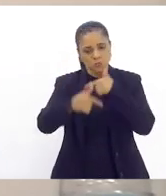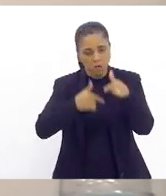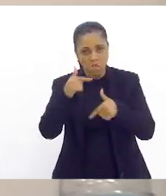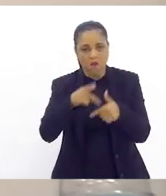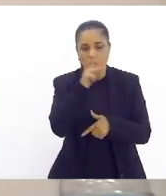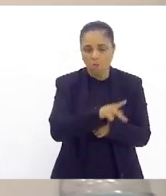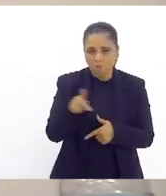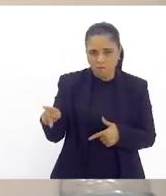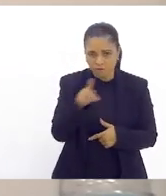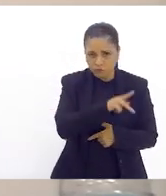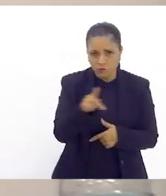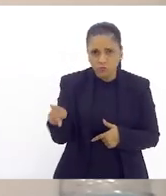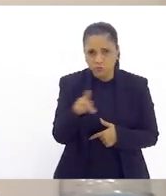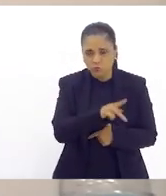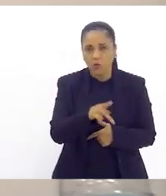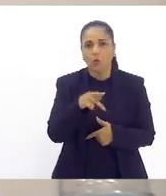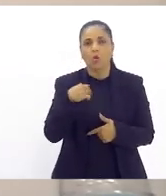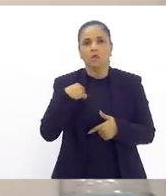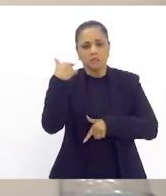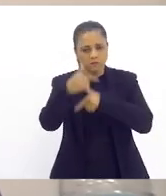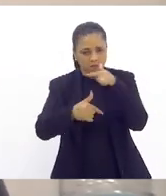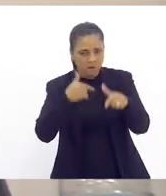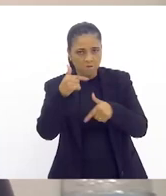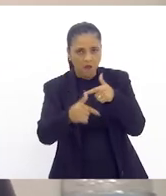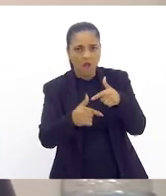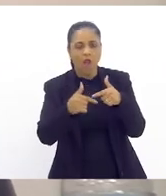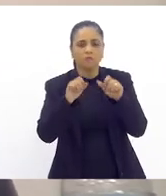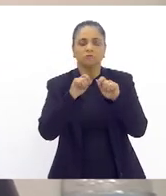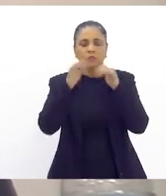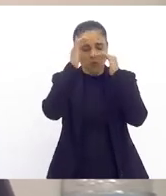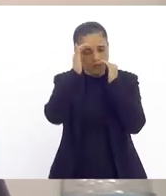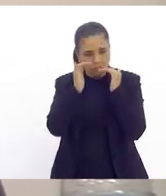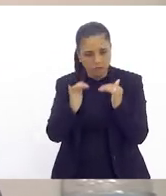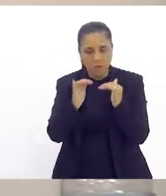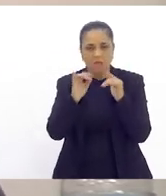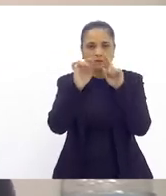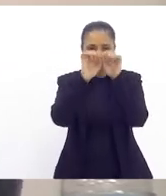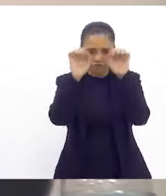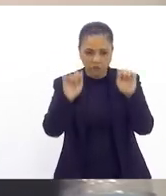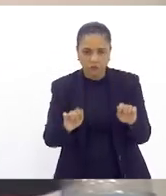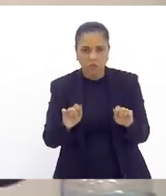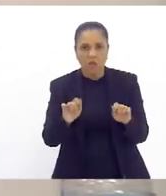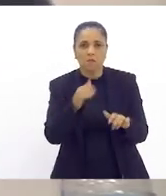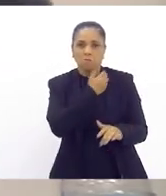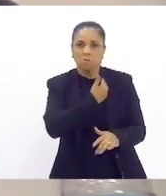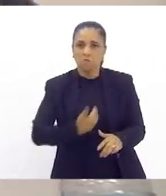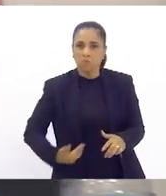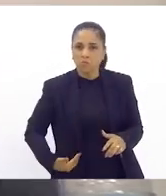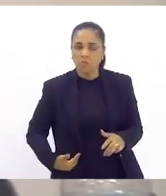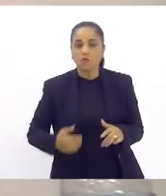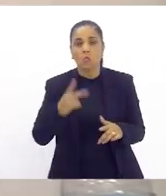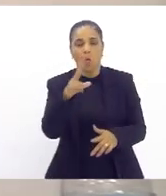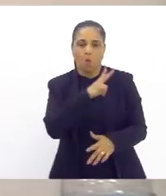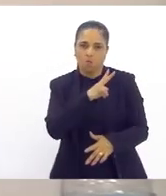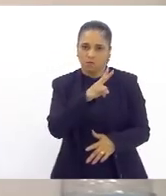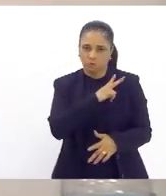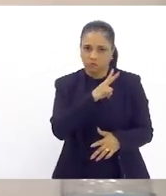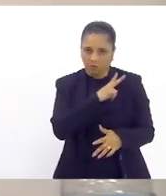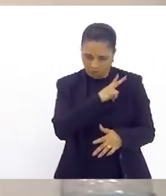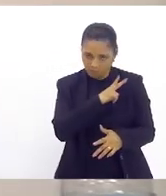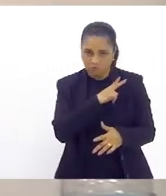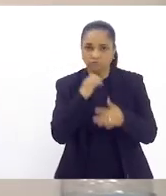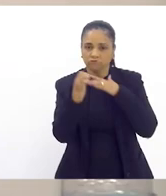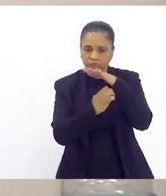qualquer trabalhador Independente se trabalha no serviço público na área privada ou até mesmo no alto executivo de empresas como